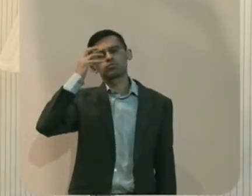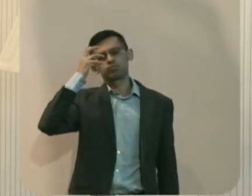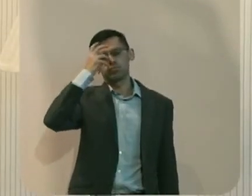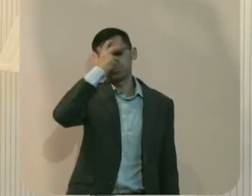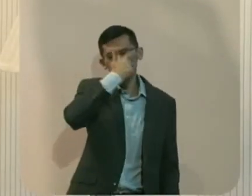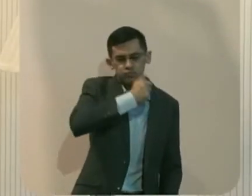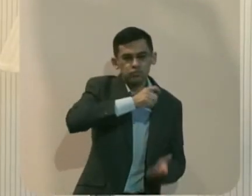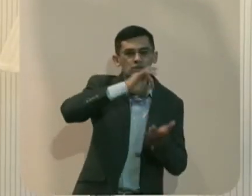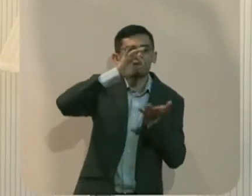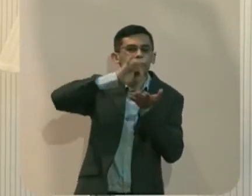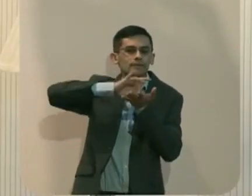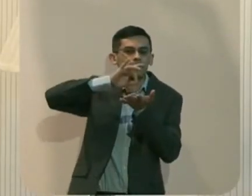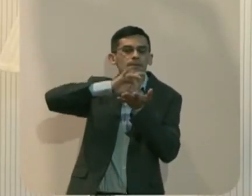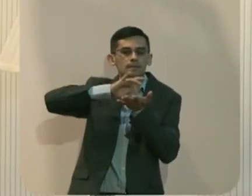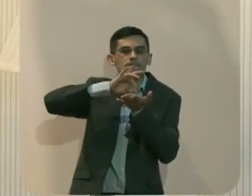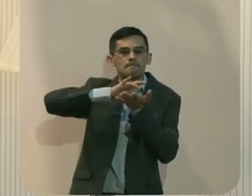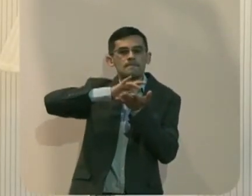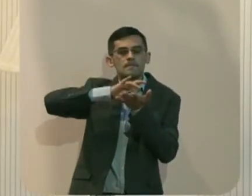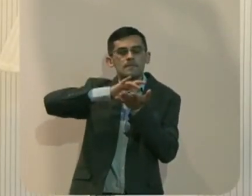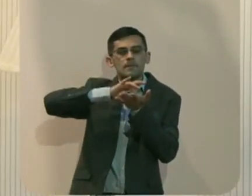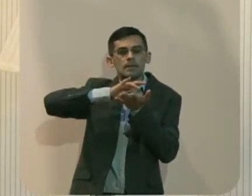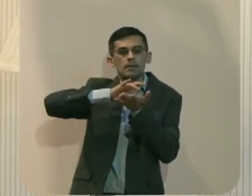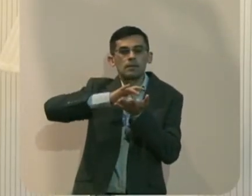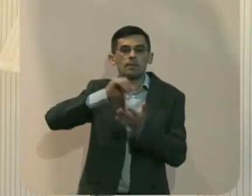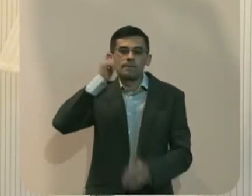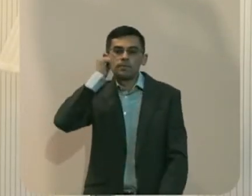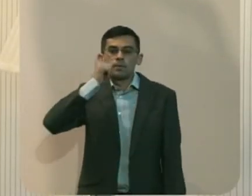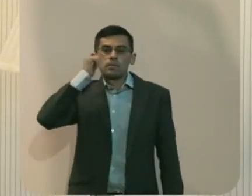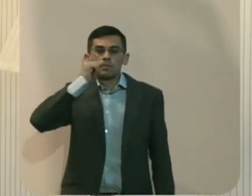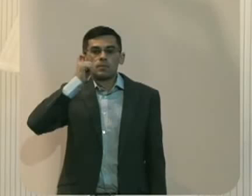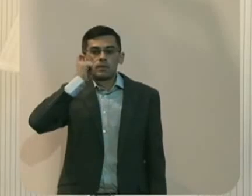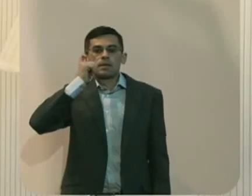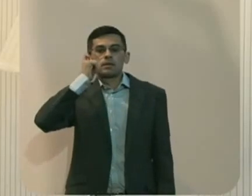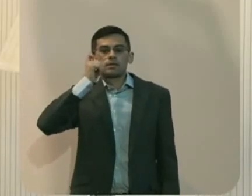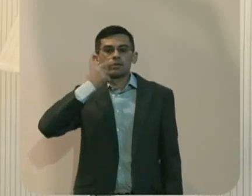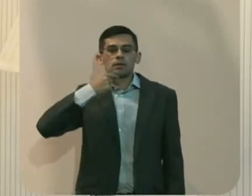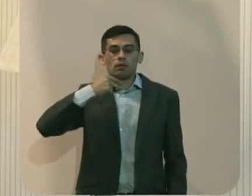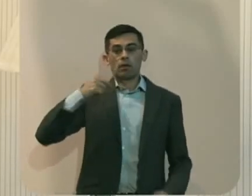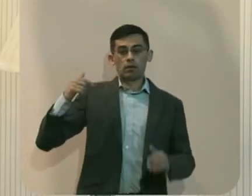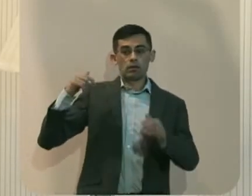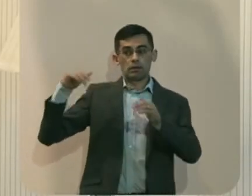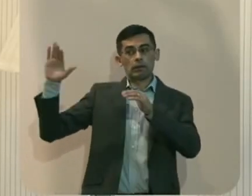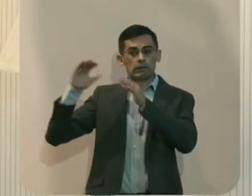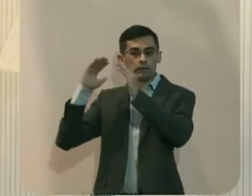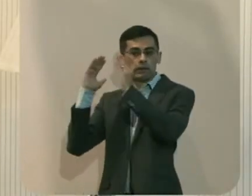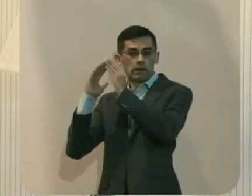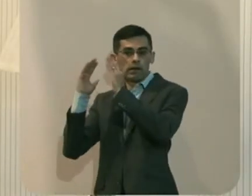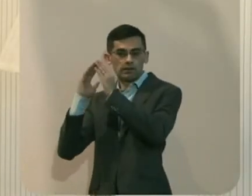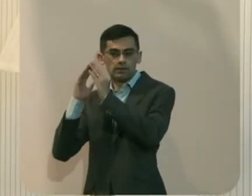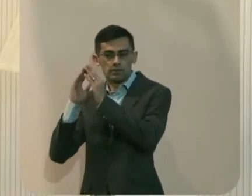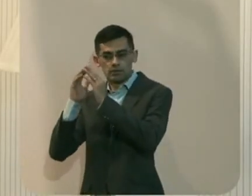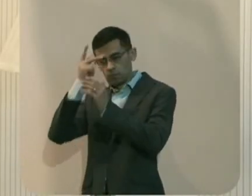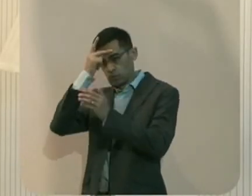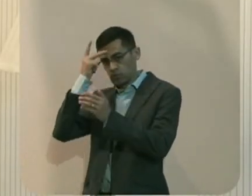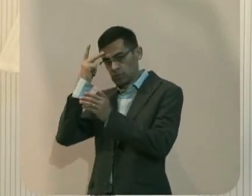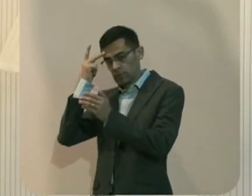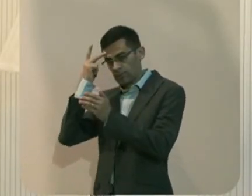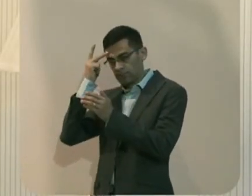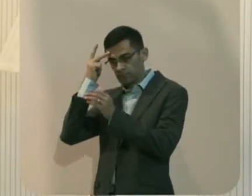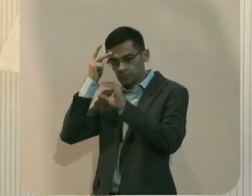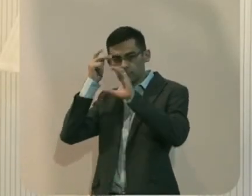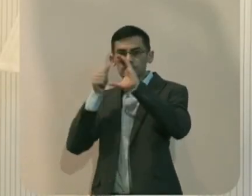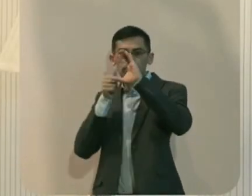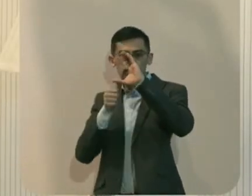bonitinho de uma das moças que estão lá na nossa casa de recuperação, lá